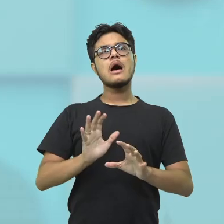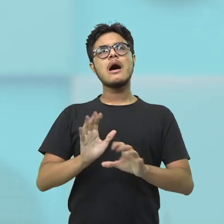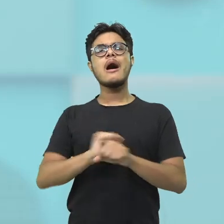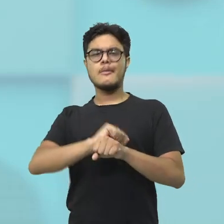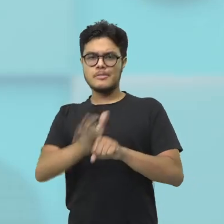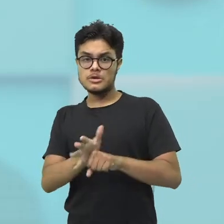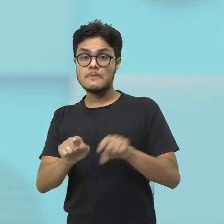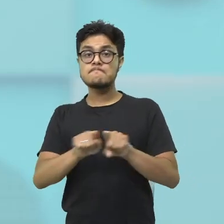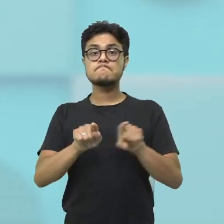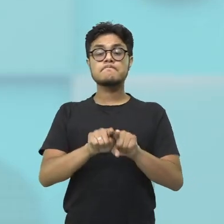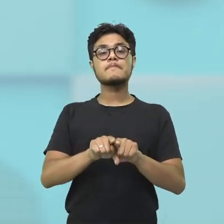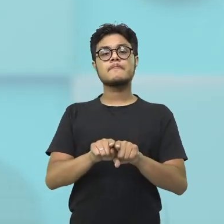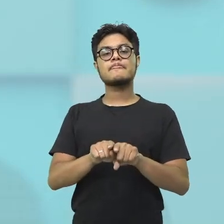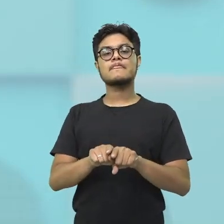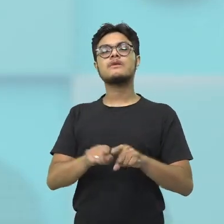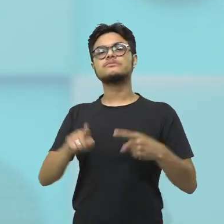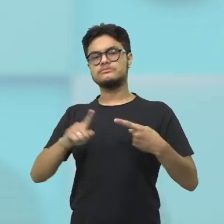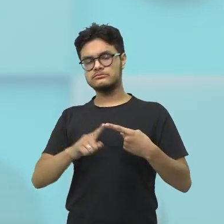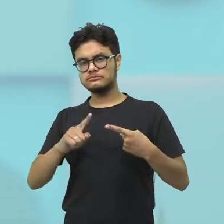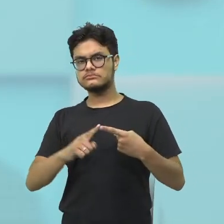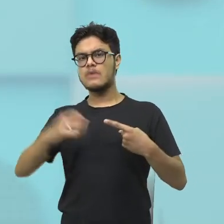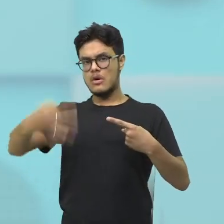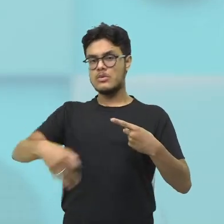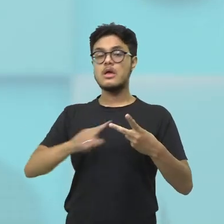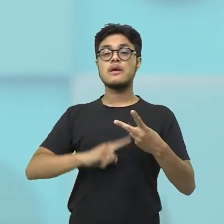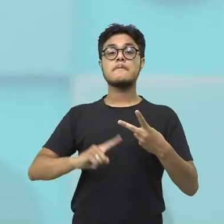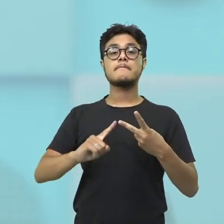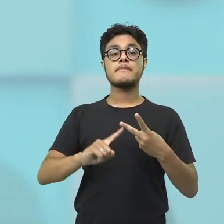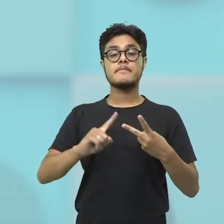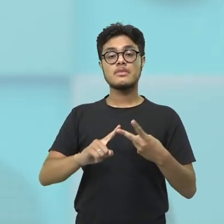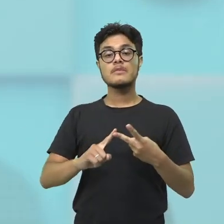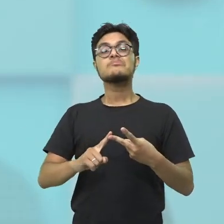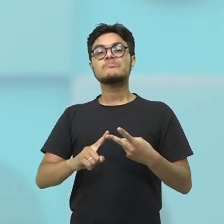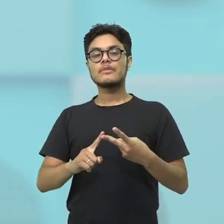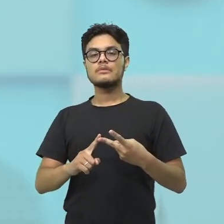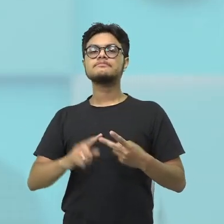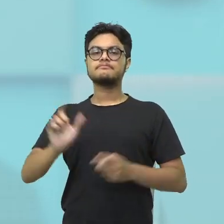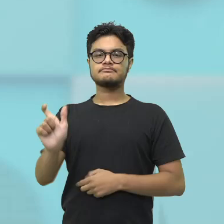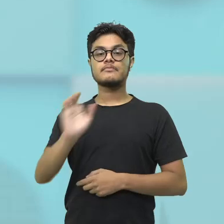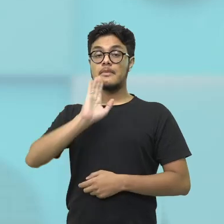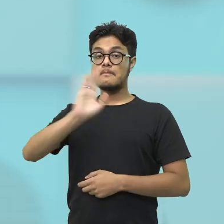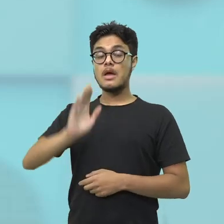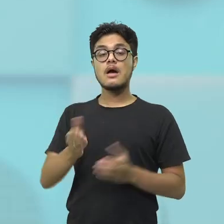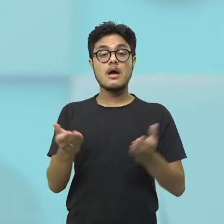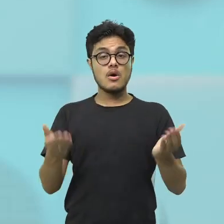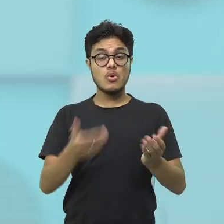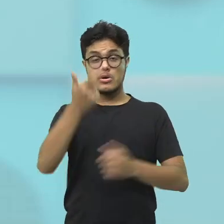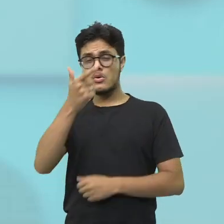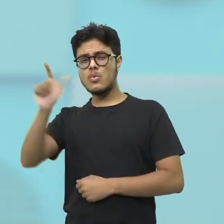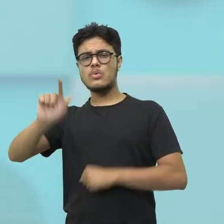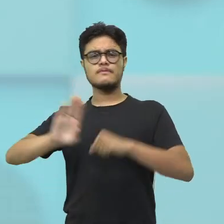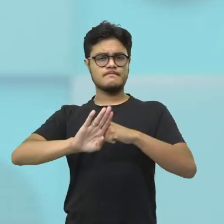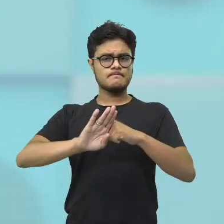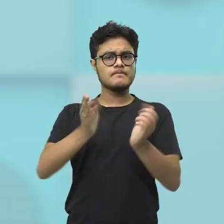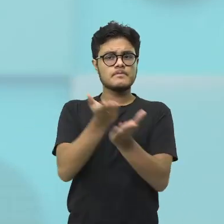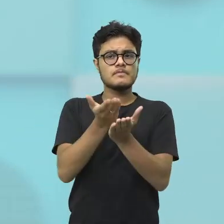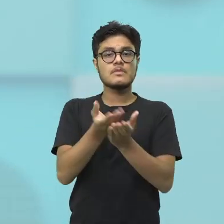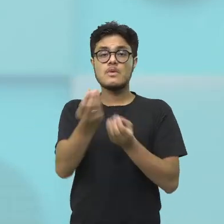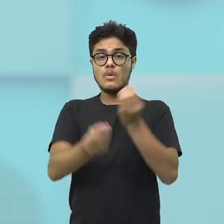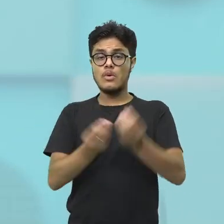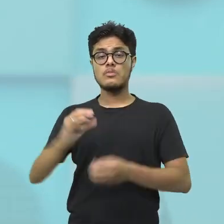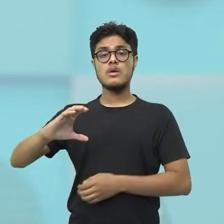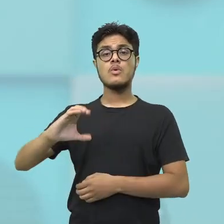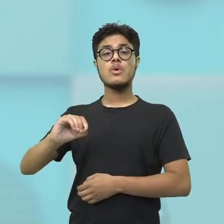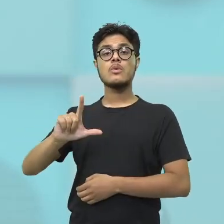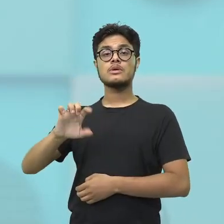abstrato, primitivo, concreto, né? Abstrato, primitivo e derivado. E nós vamos ver agora um outro, né, tipo de